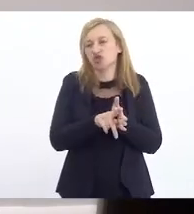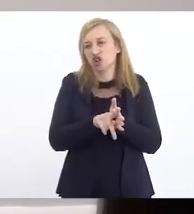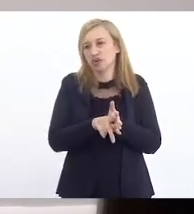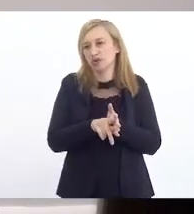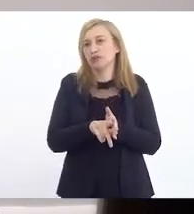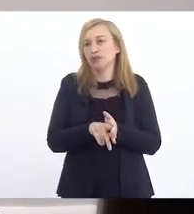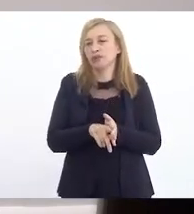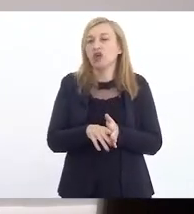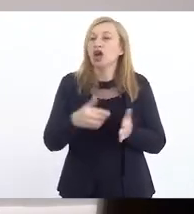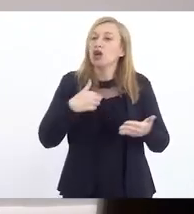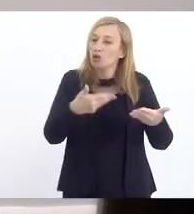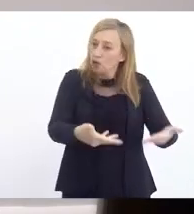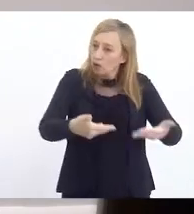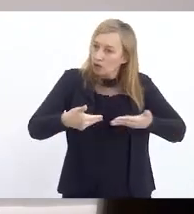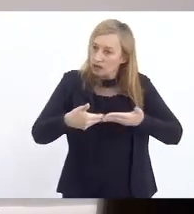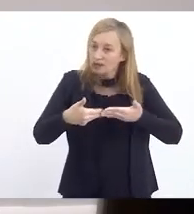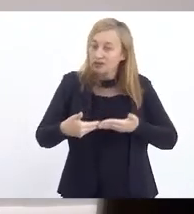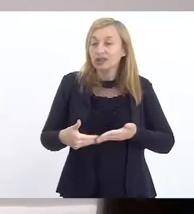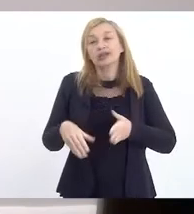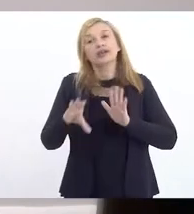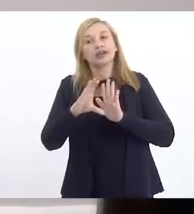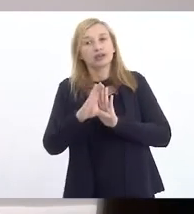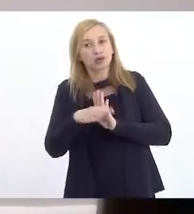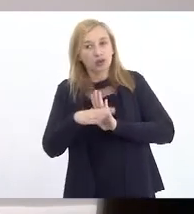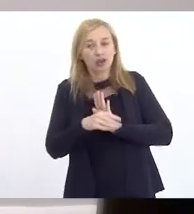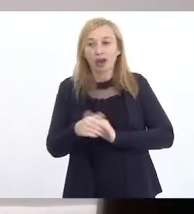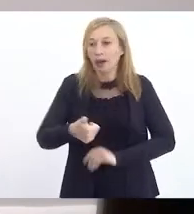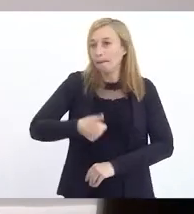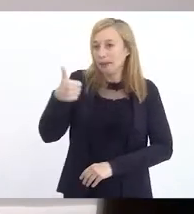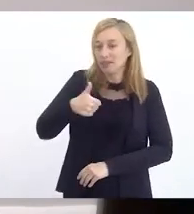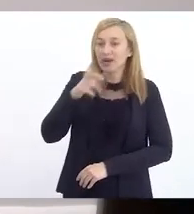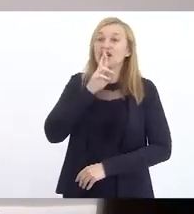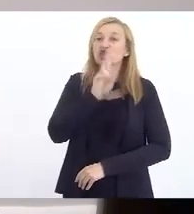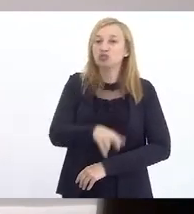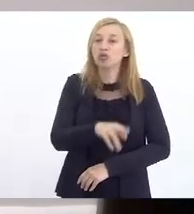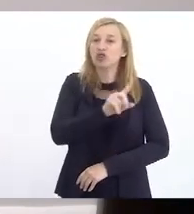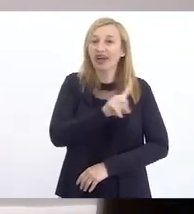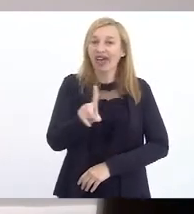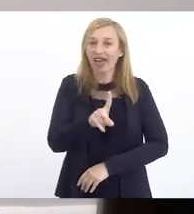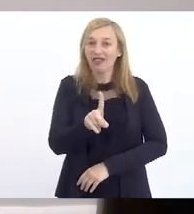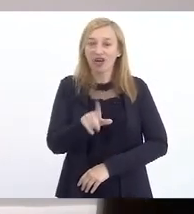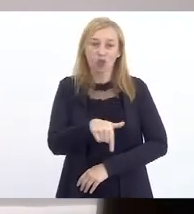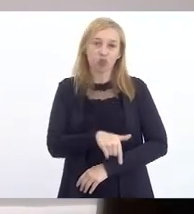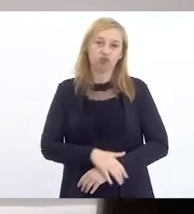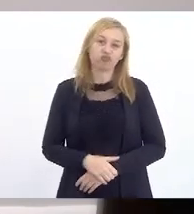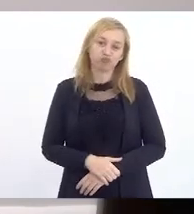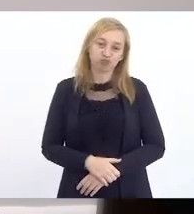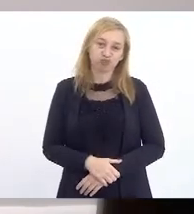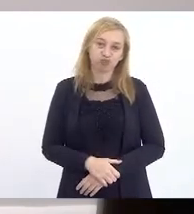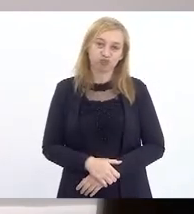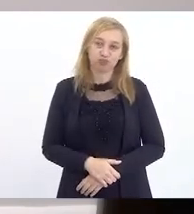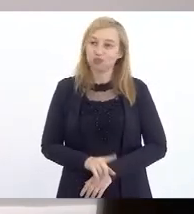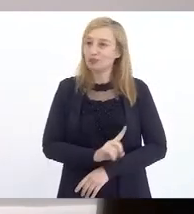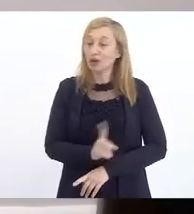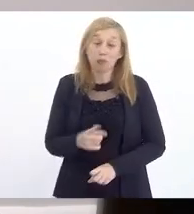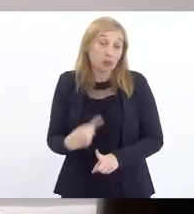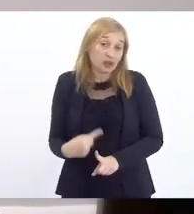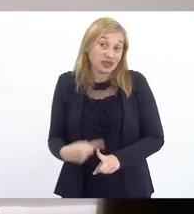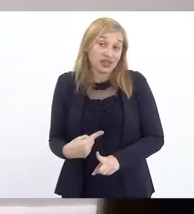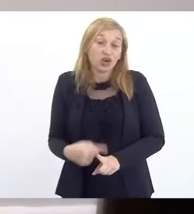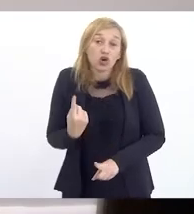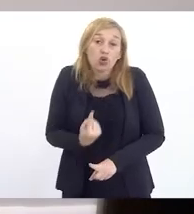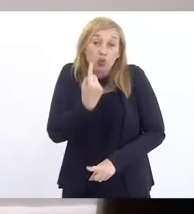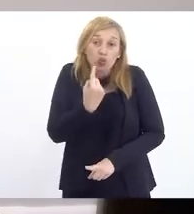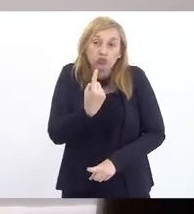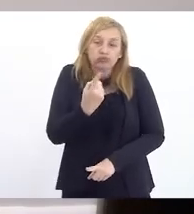Quando eu sou convidado para esses conselhos, etc., a minha primeira resposta é dizer não. Até porque